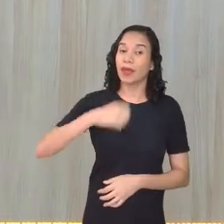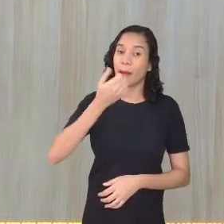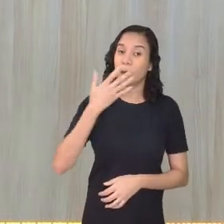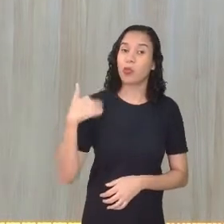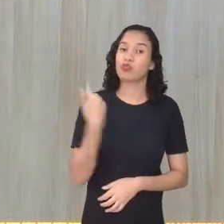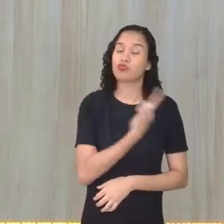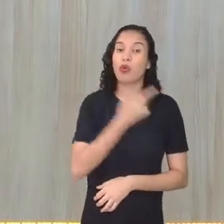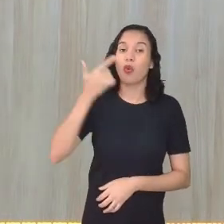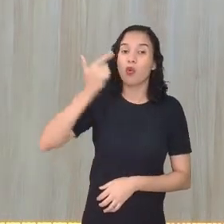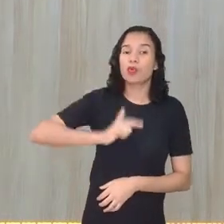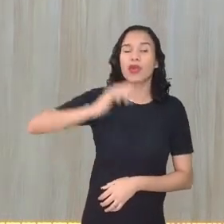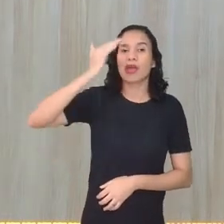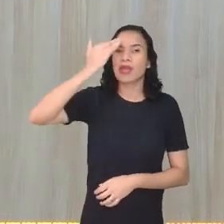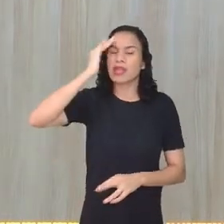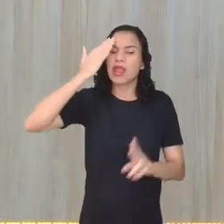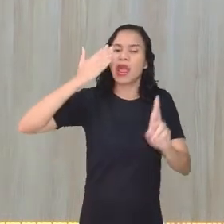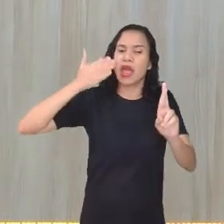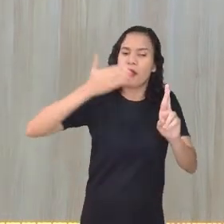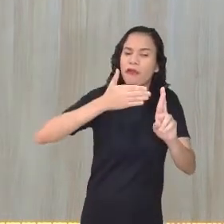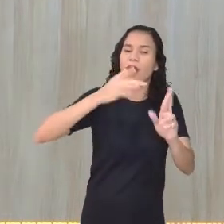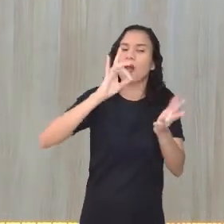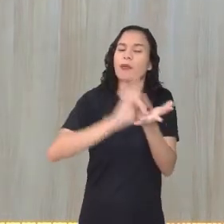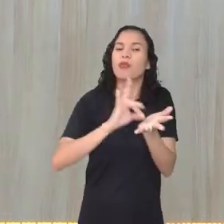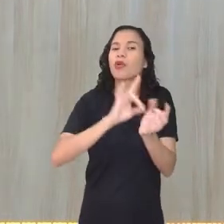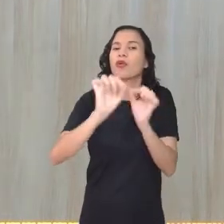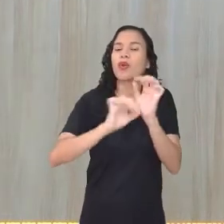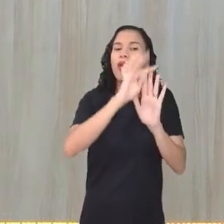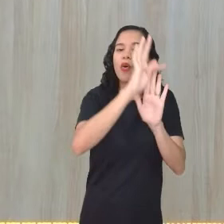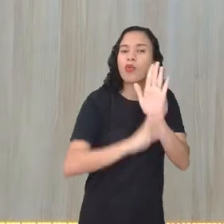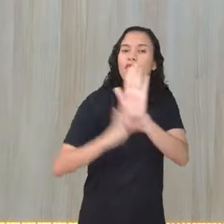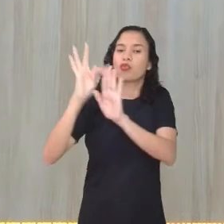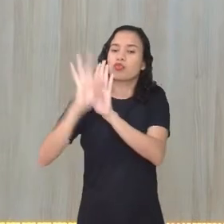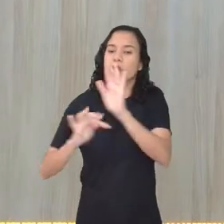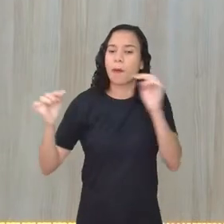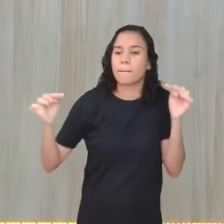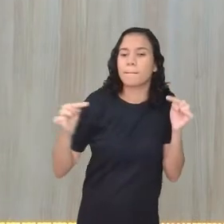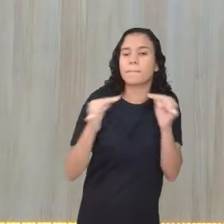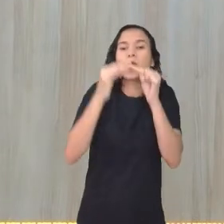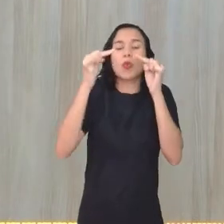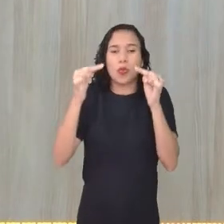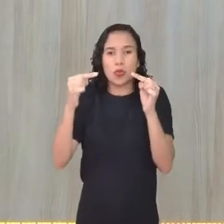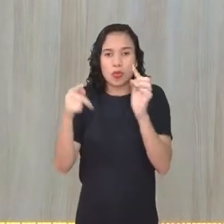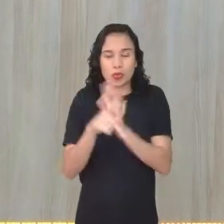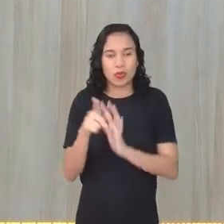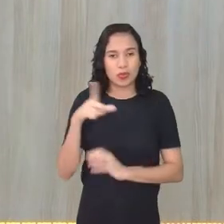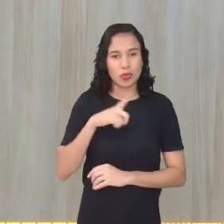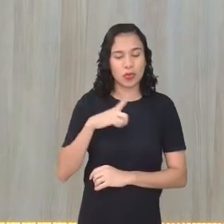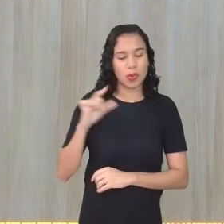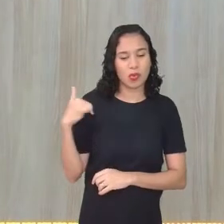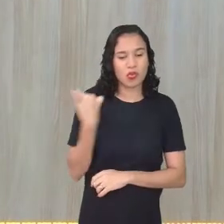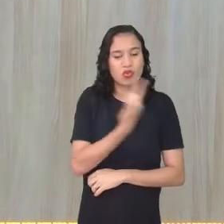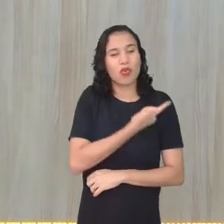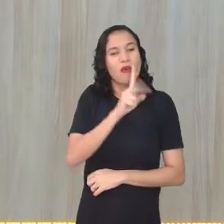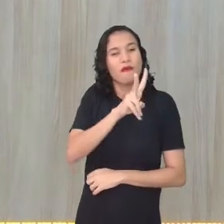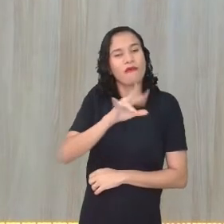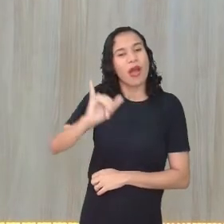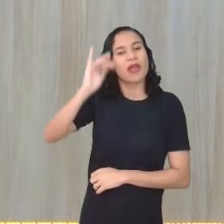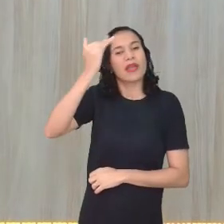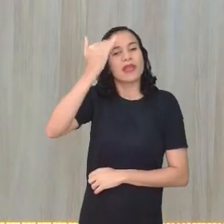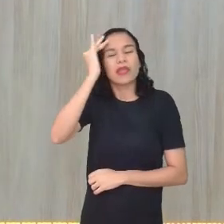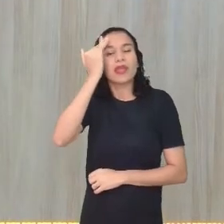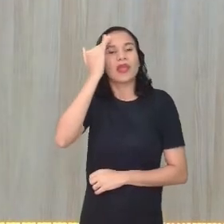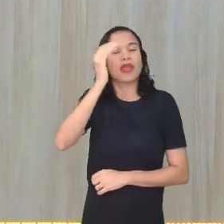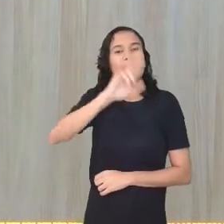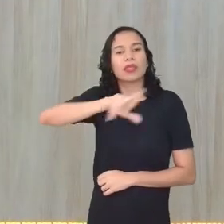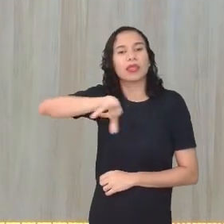consegue entender a referência, porque a intertextualidade é muito isso. É muito como a gente vai entender